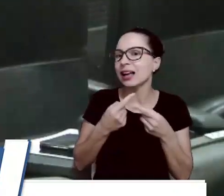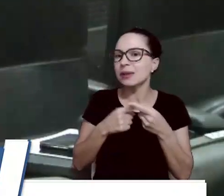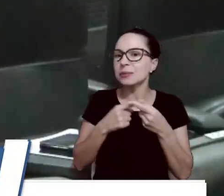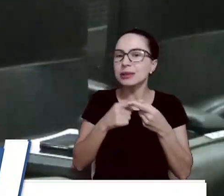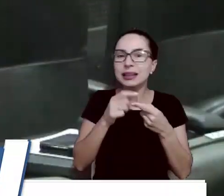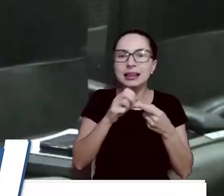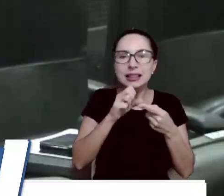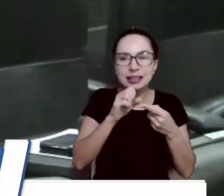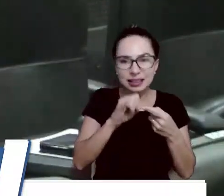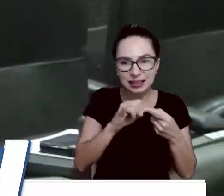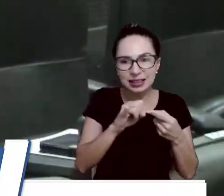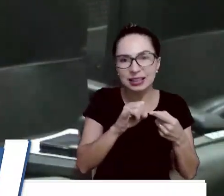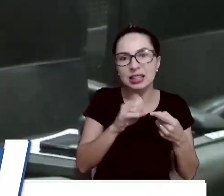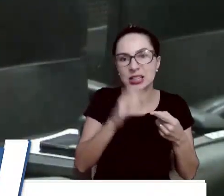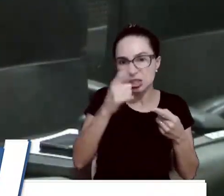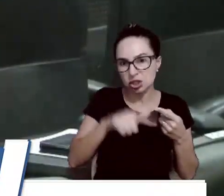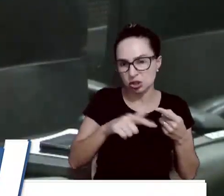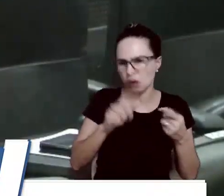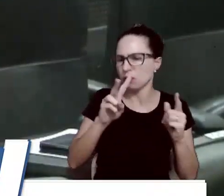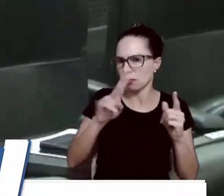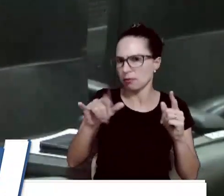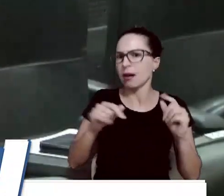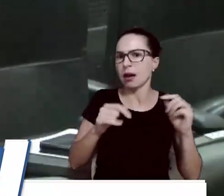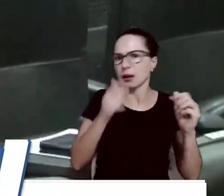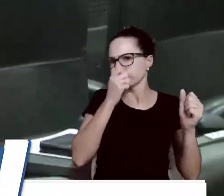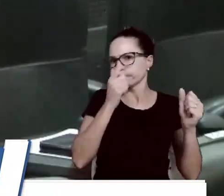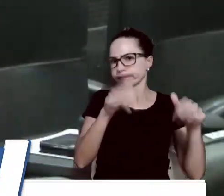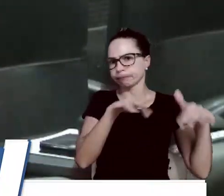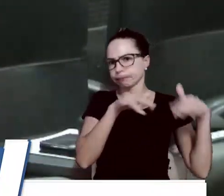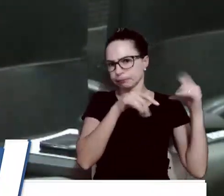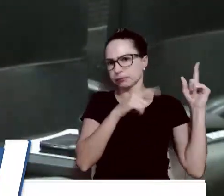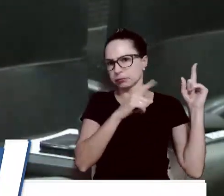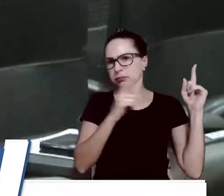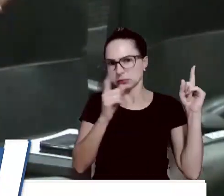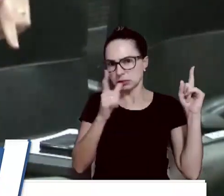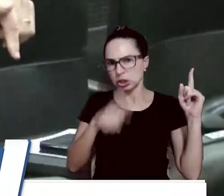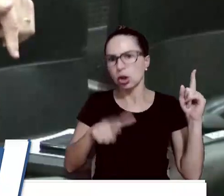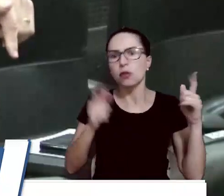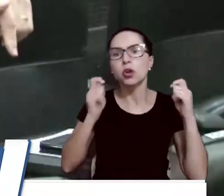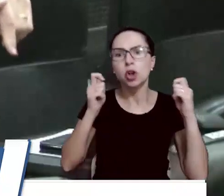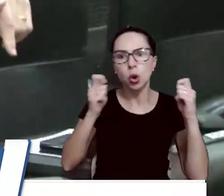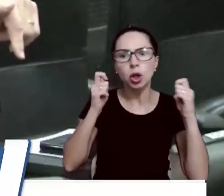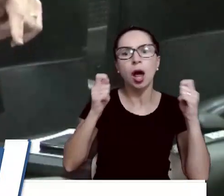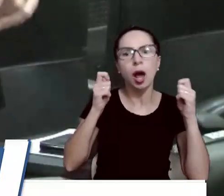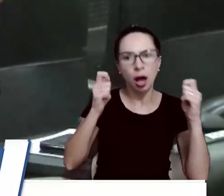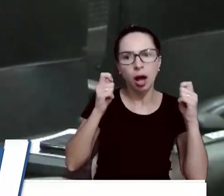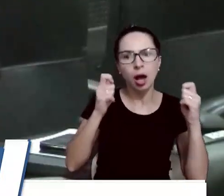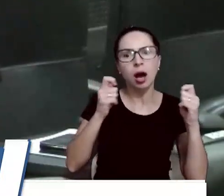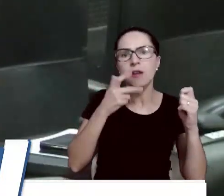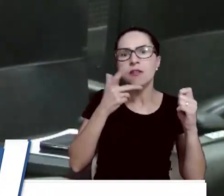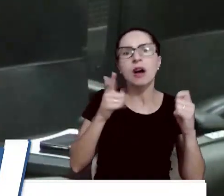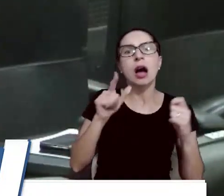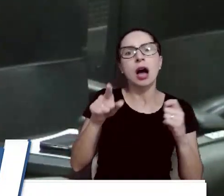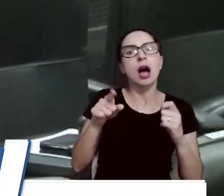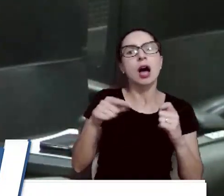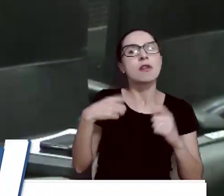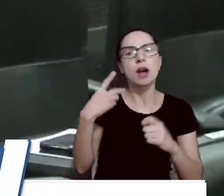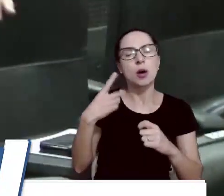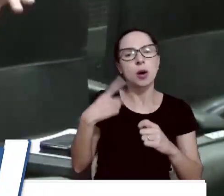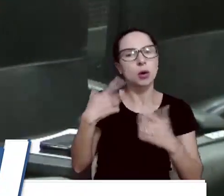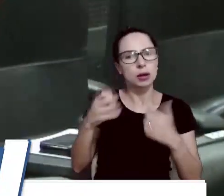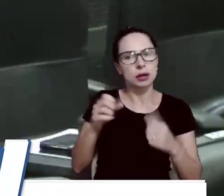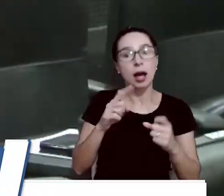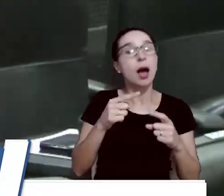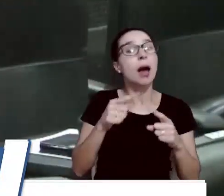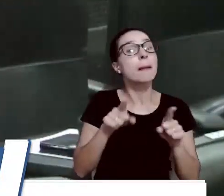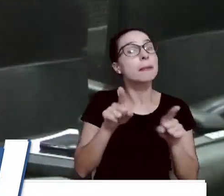assunto aqui de novo, você pode ter certeza, vai encher de gente aqui, com cartaz na mão, pressionando os vereadores, sem contar o inferno